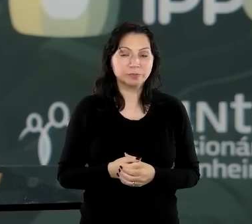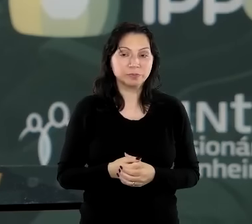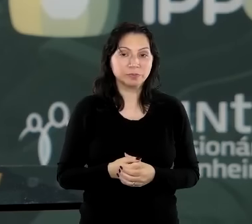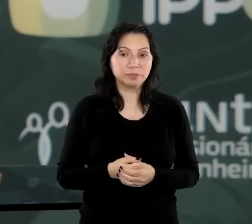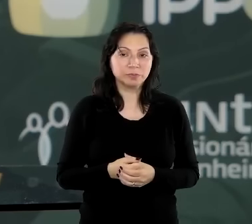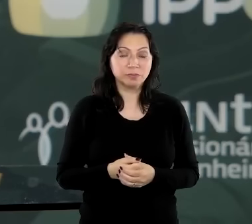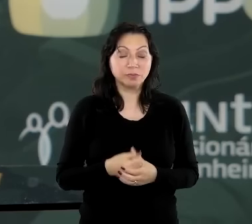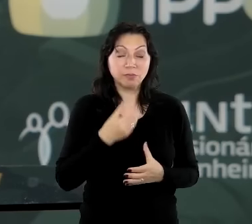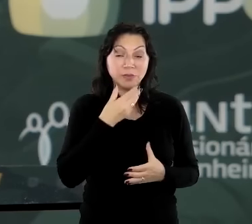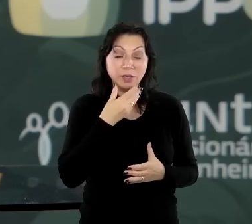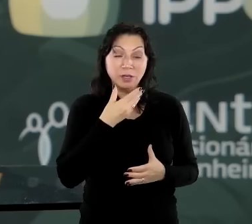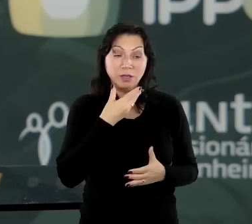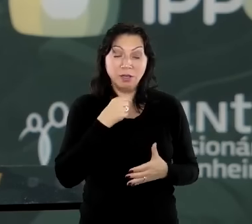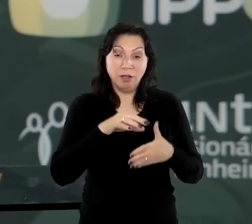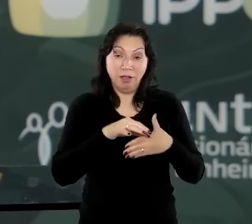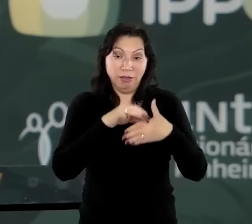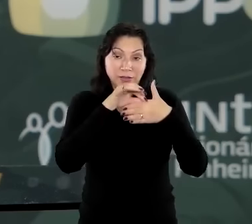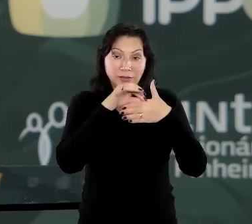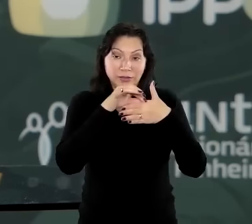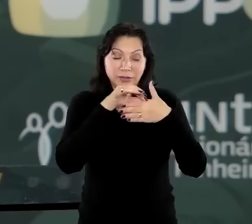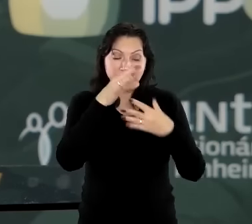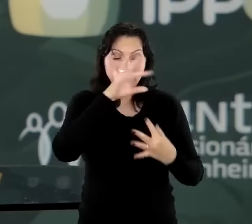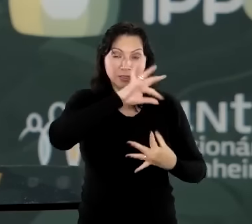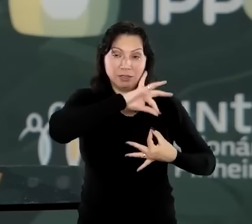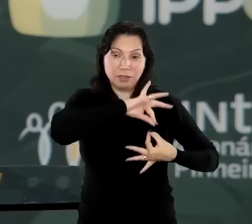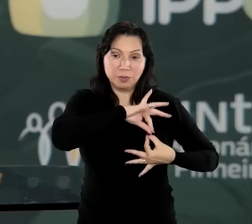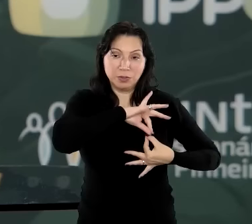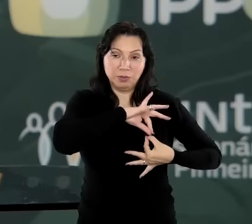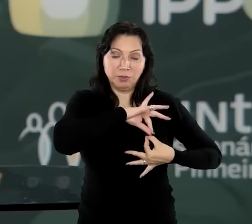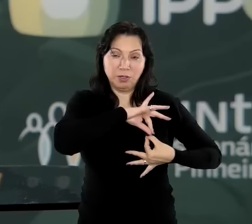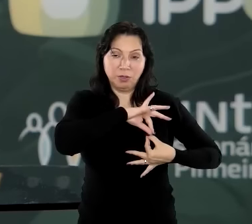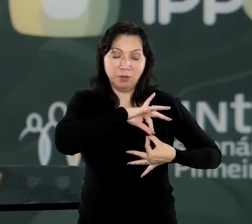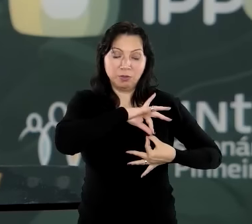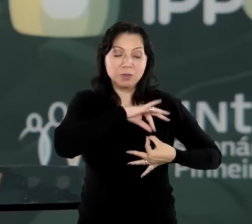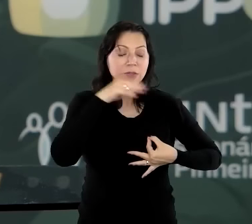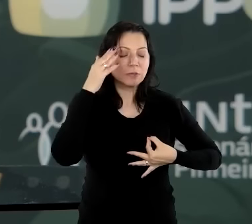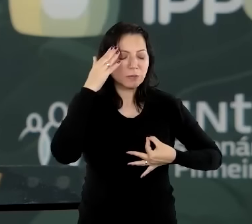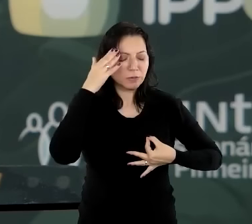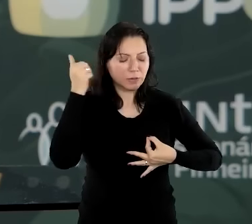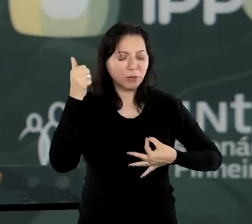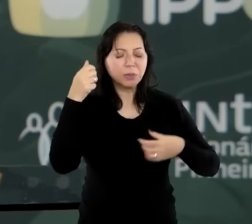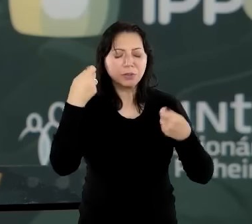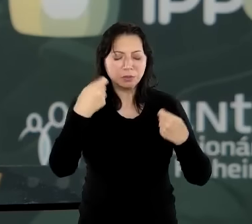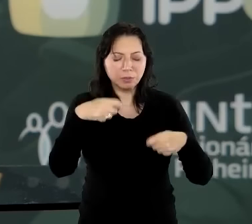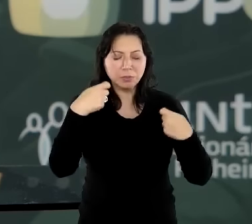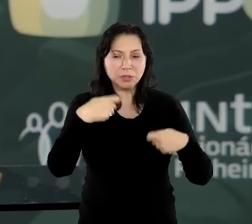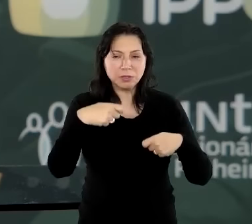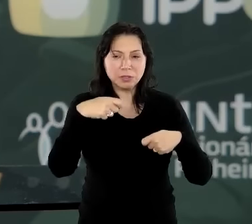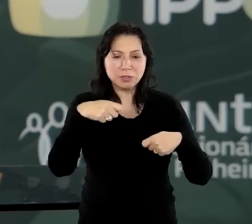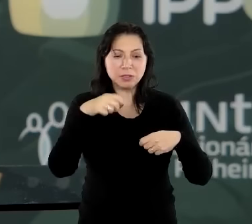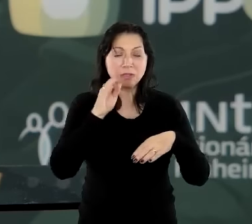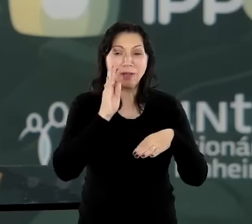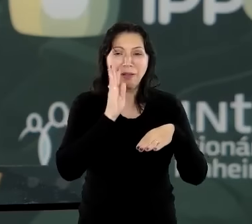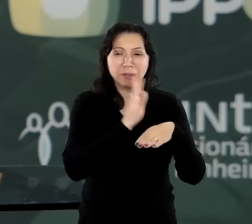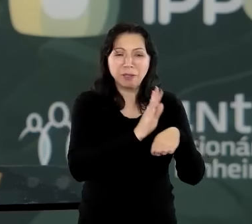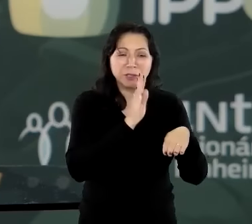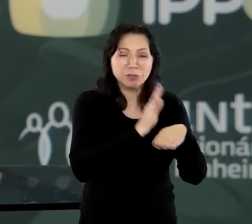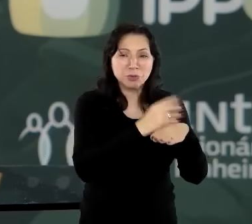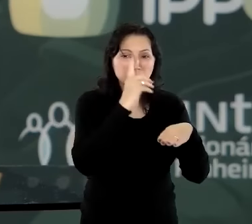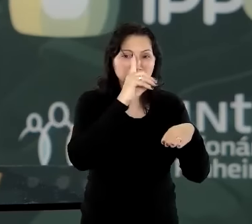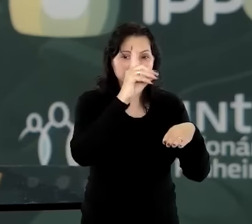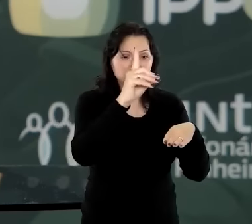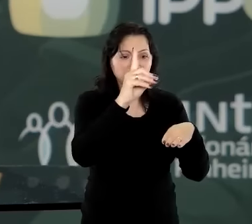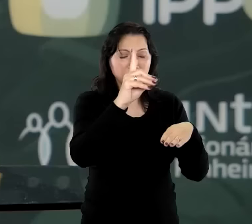a liderança espiritual, ela reconhece que precisa do socorro de Deus para liderar.